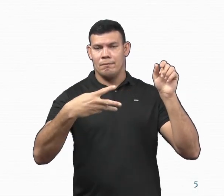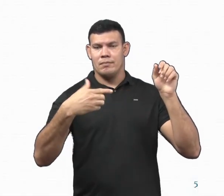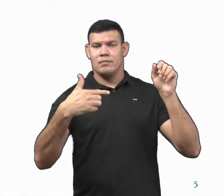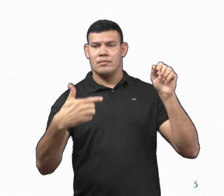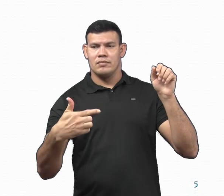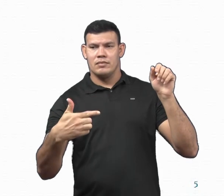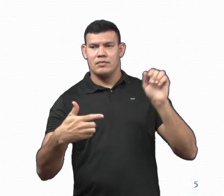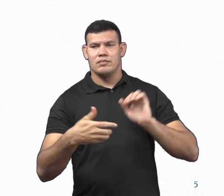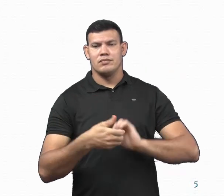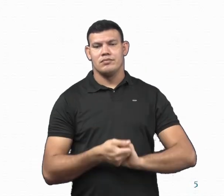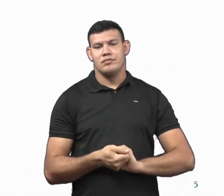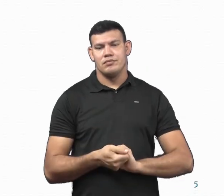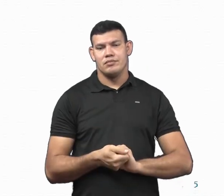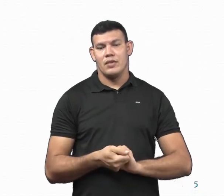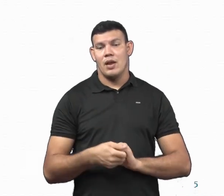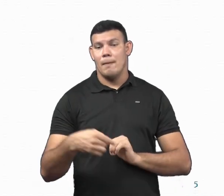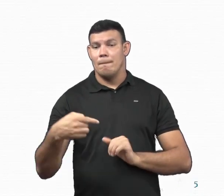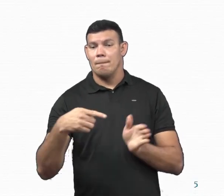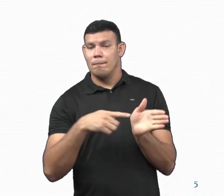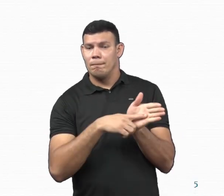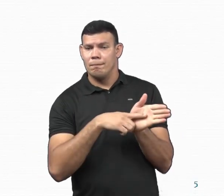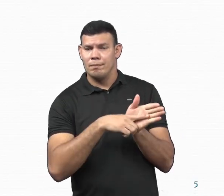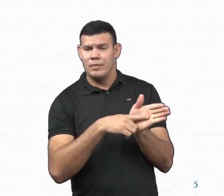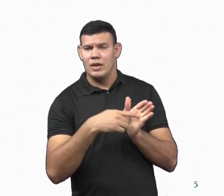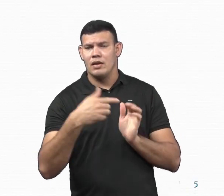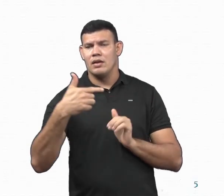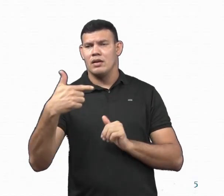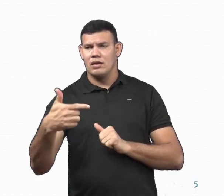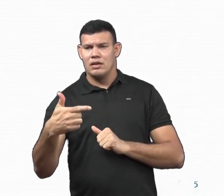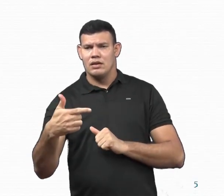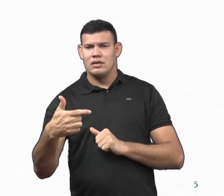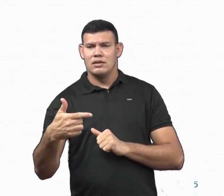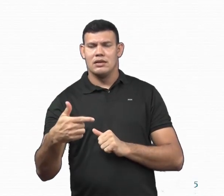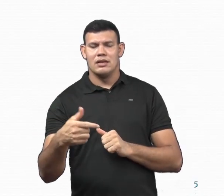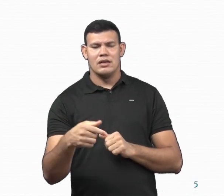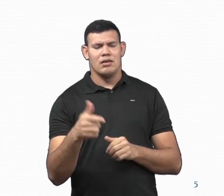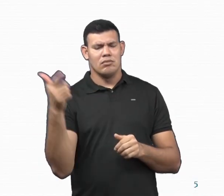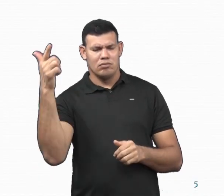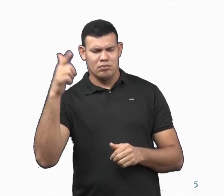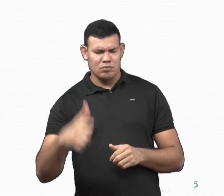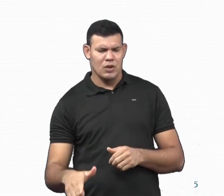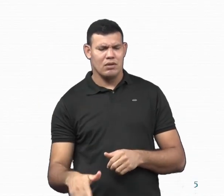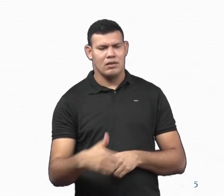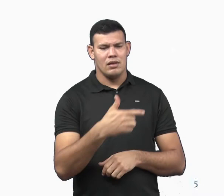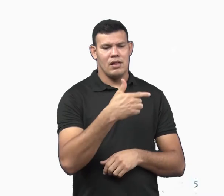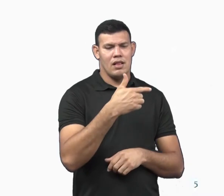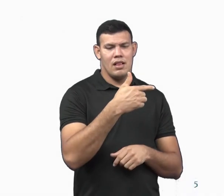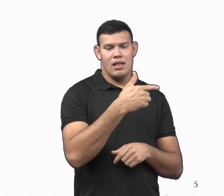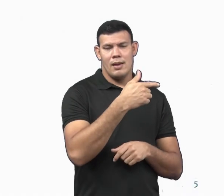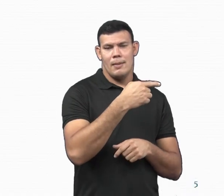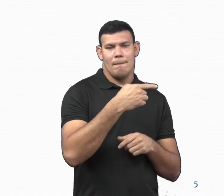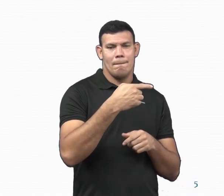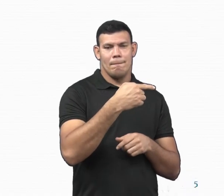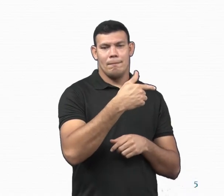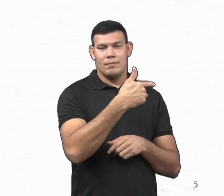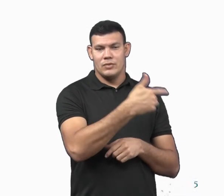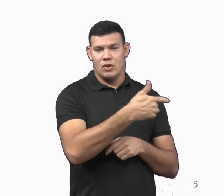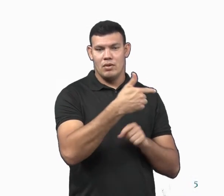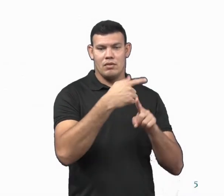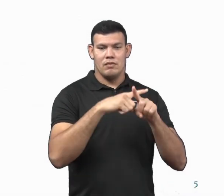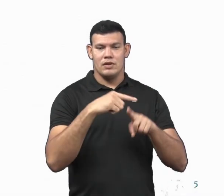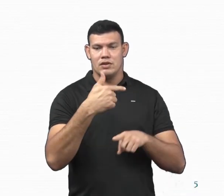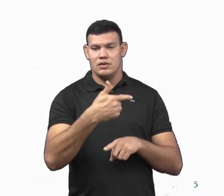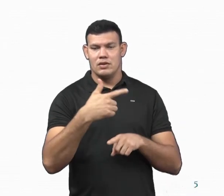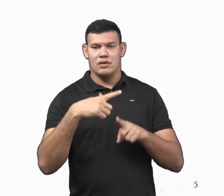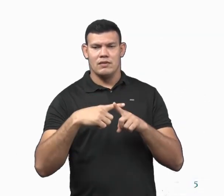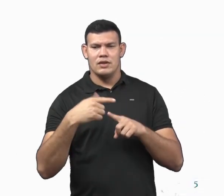é o menos 2, pois se eu repetir o menos 2 5 vezes, ó, menos vezes menos é mais, vezes